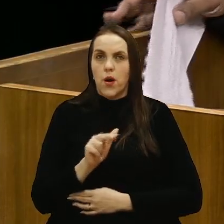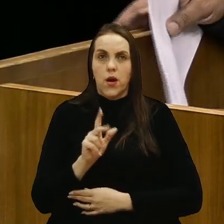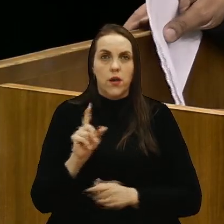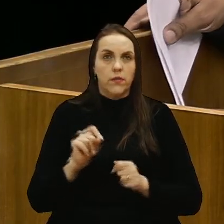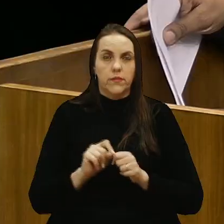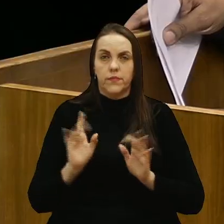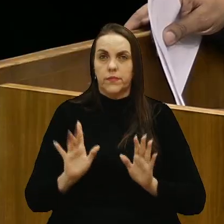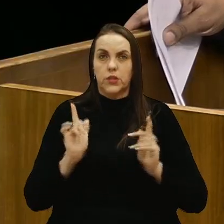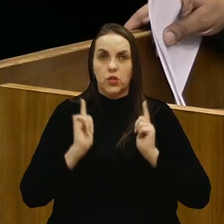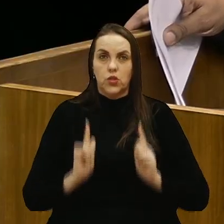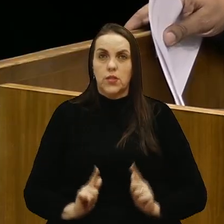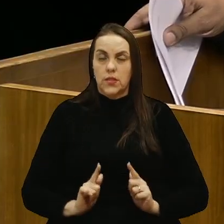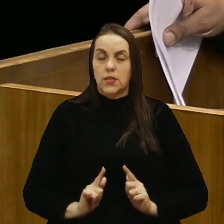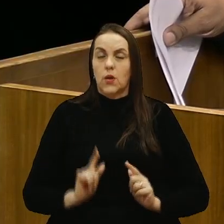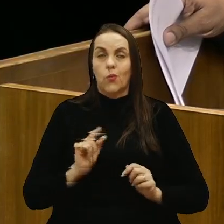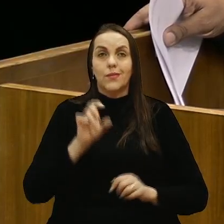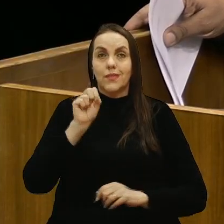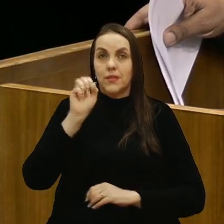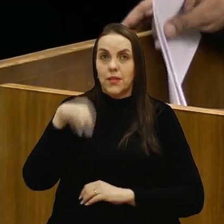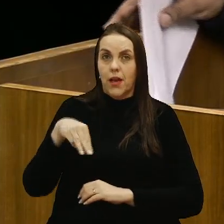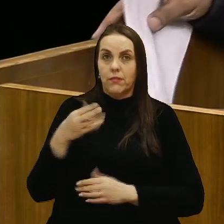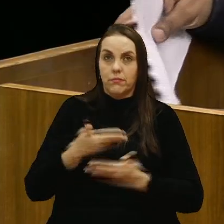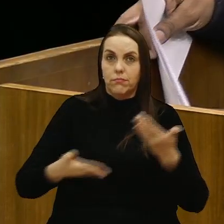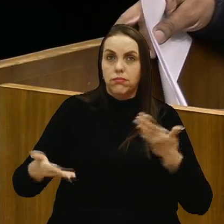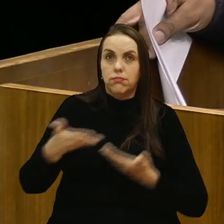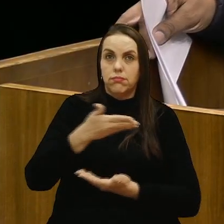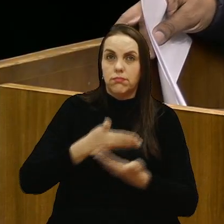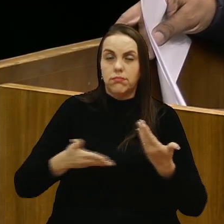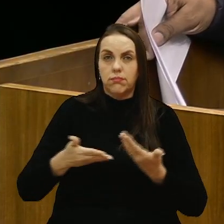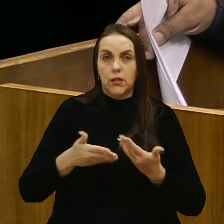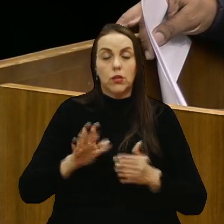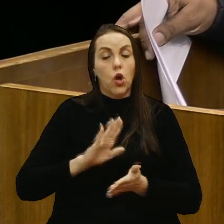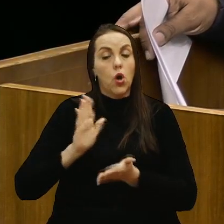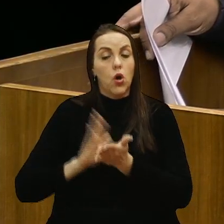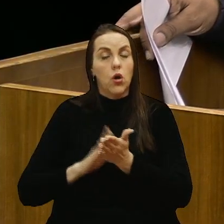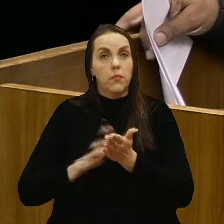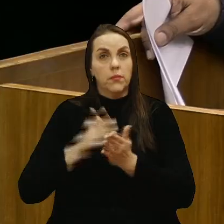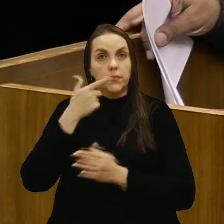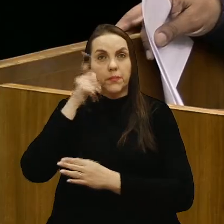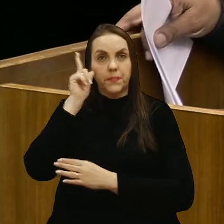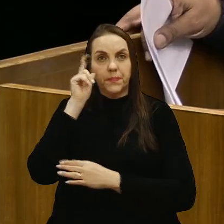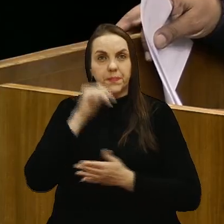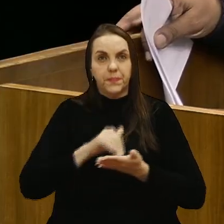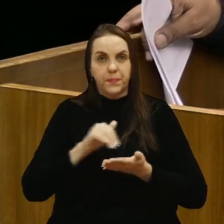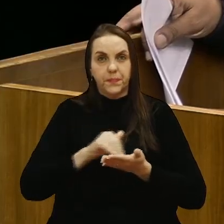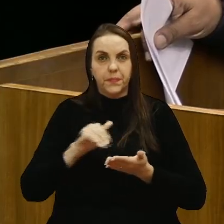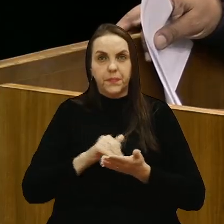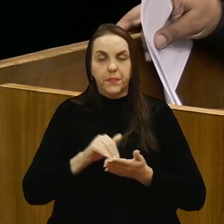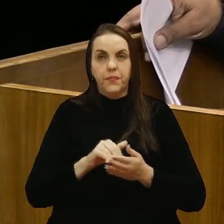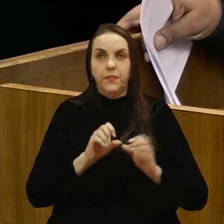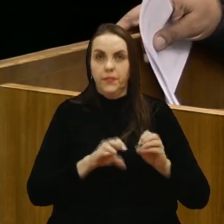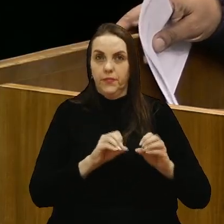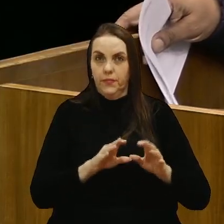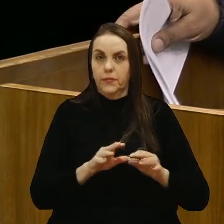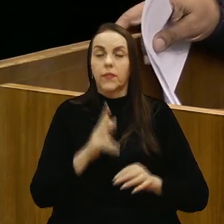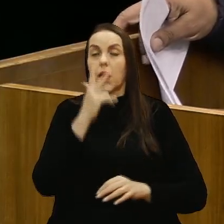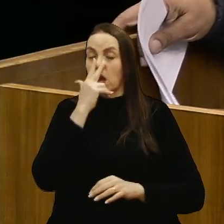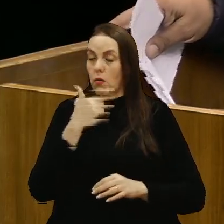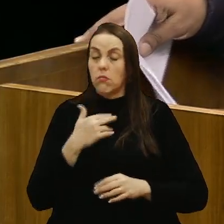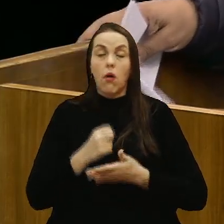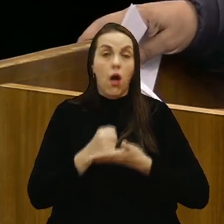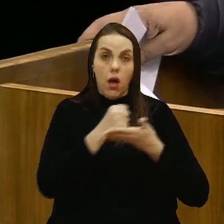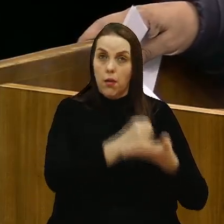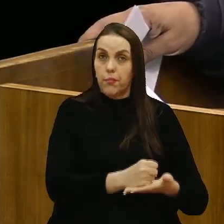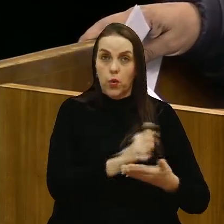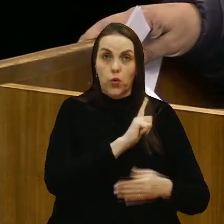uma gestão sem diálogo. E foi isso que nós cobramos da secretária de Educação ontem, mesmo sendo base, vereador Caleb, mesmo sendo base, porque para